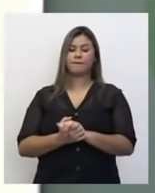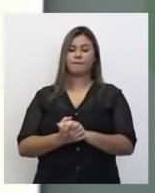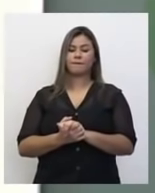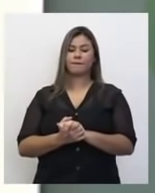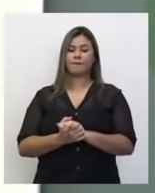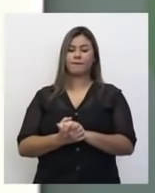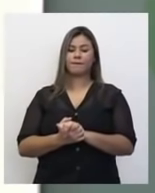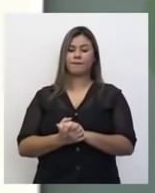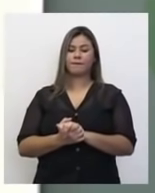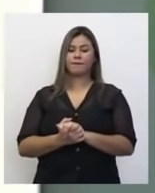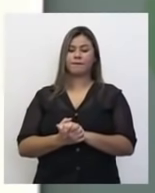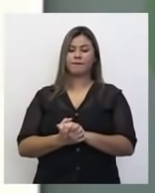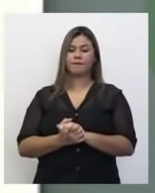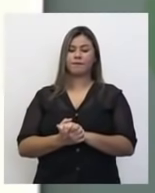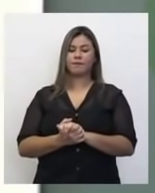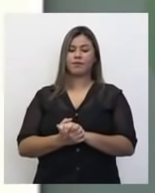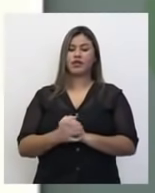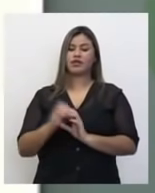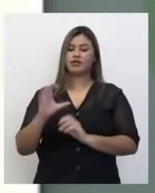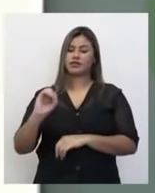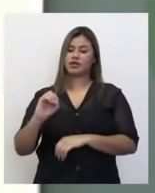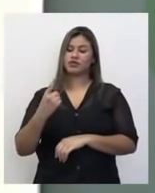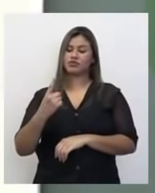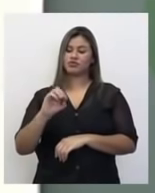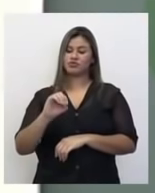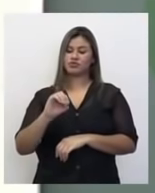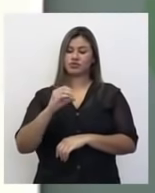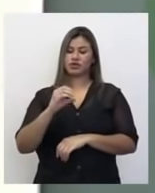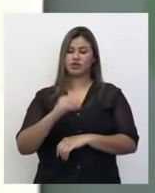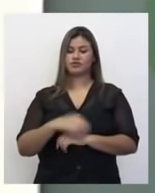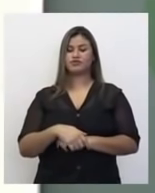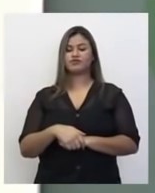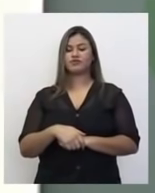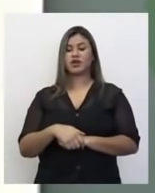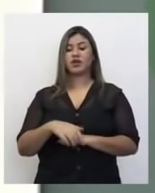0 1 0 e a minúscula